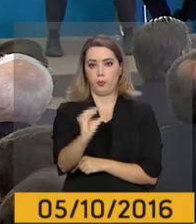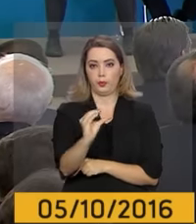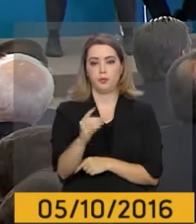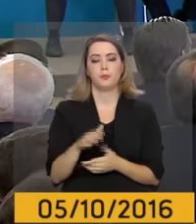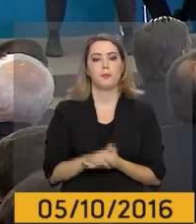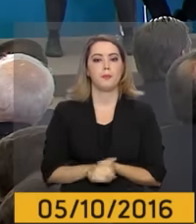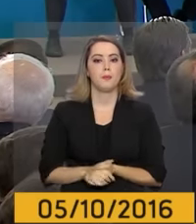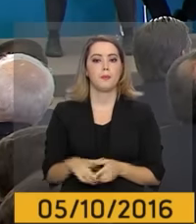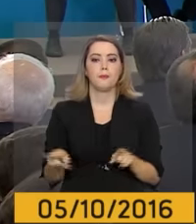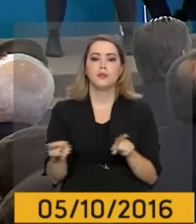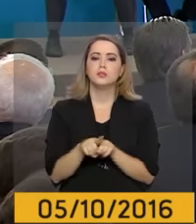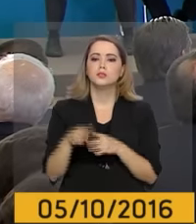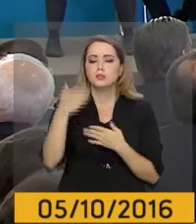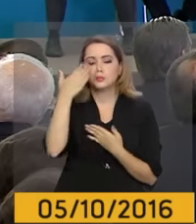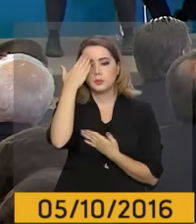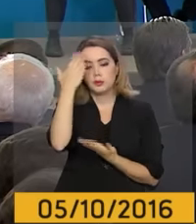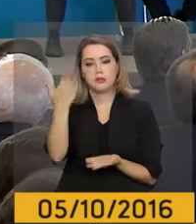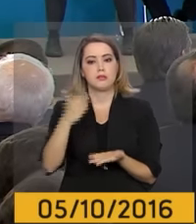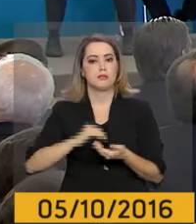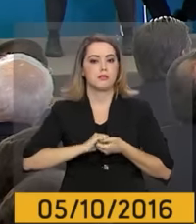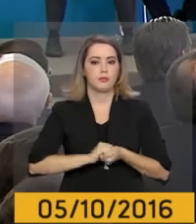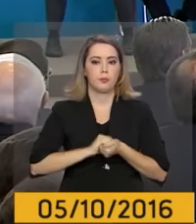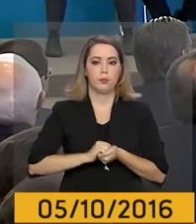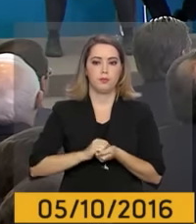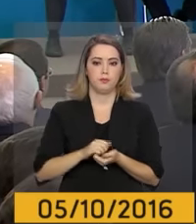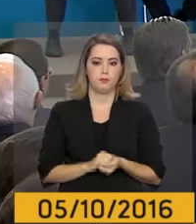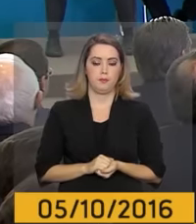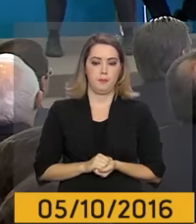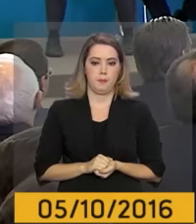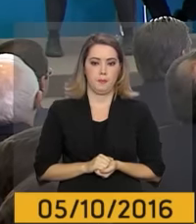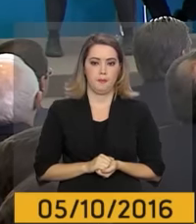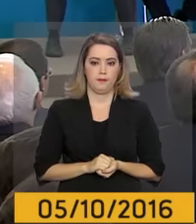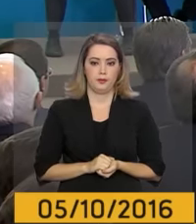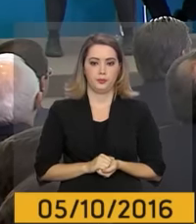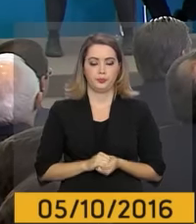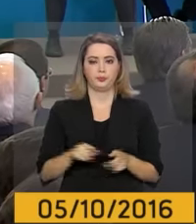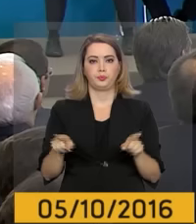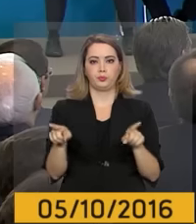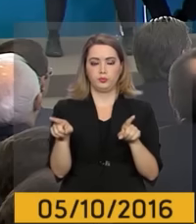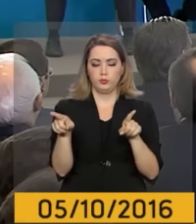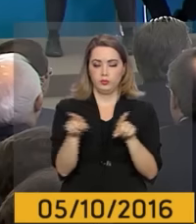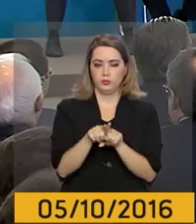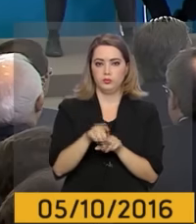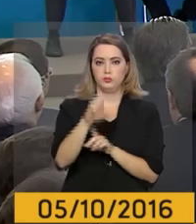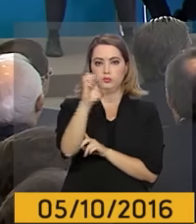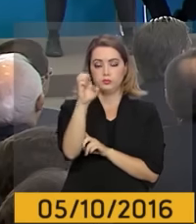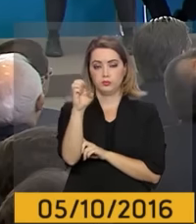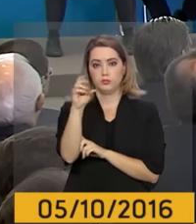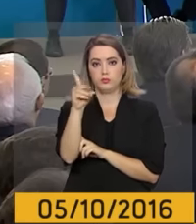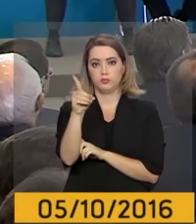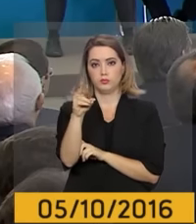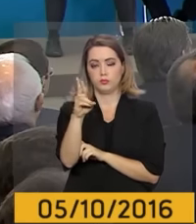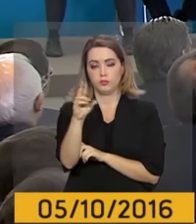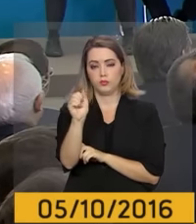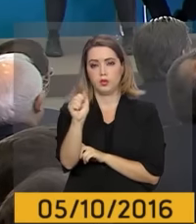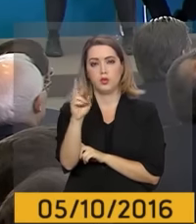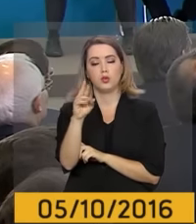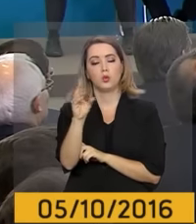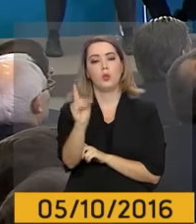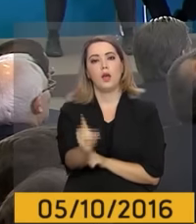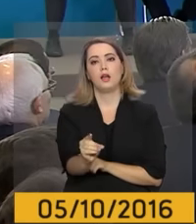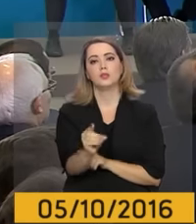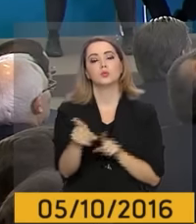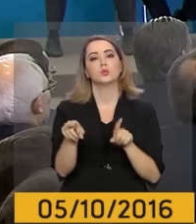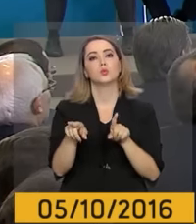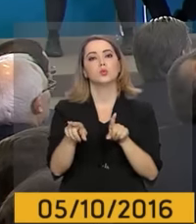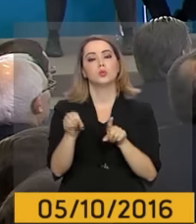Quero também cumprimentar o Eduardo Marinho, representando a Fundação Maria Cecília Souto Vidigal, que